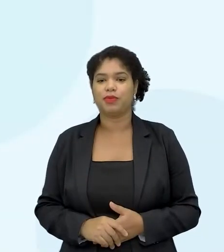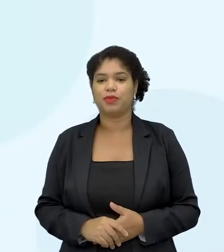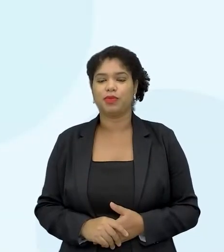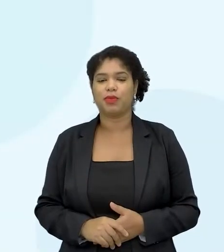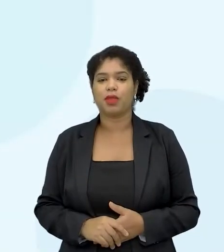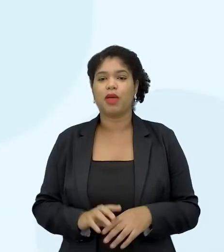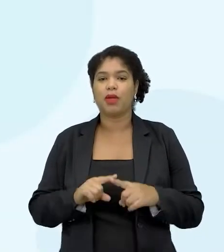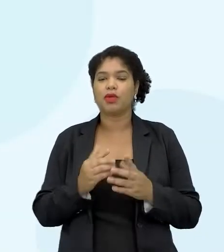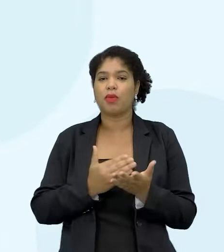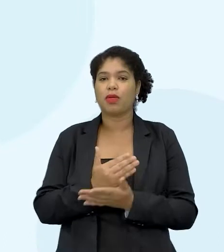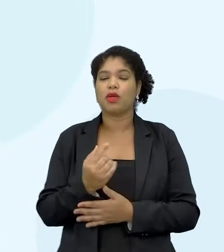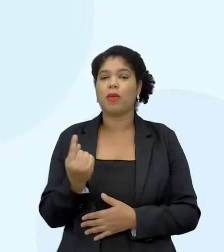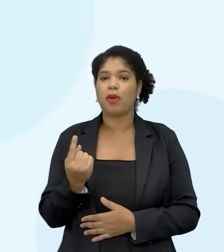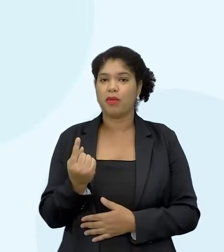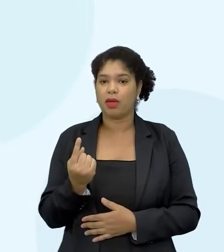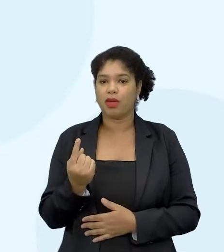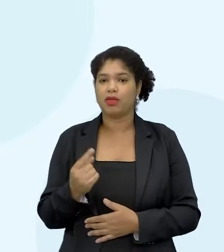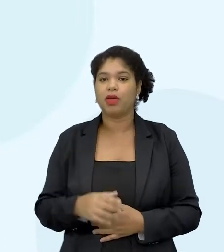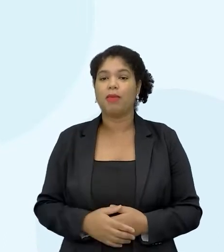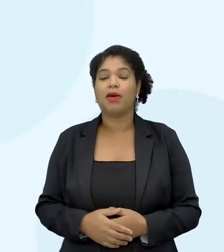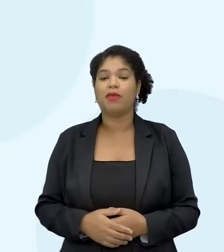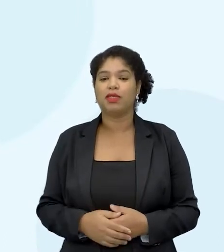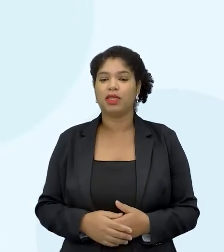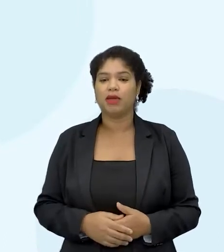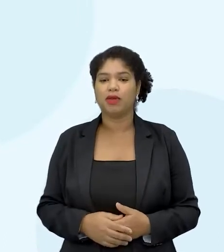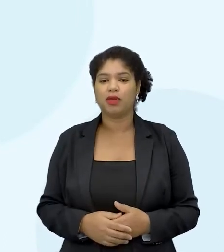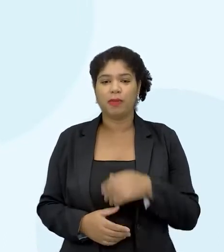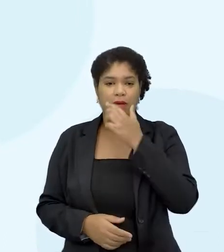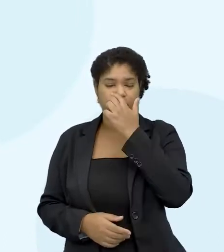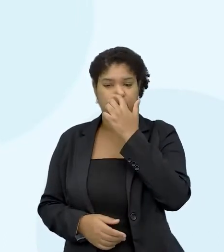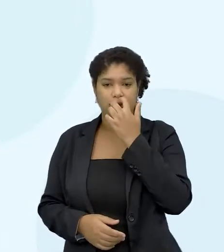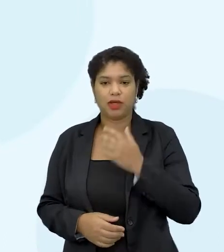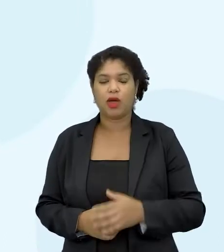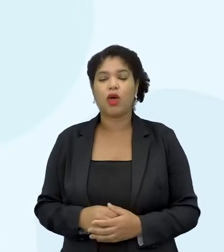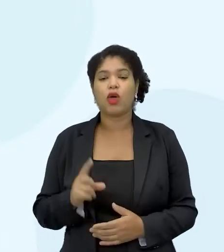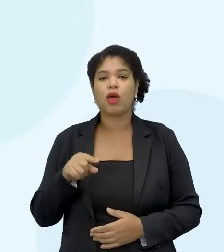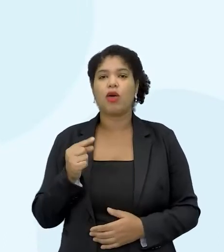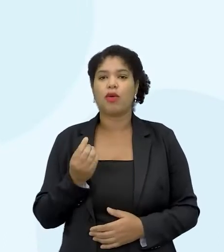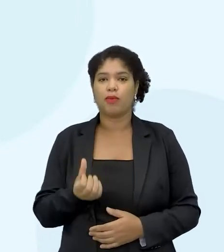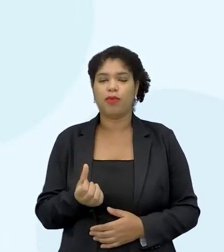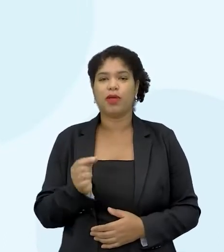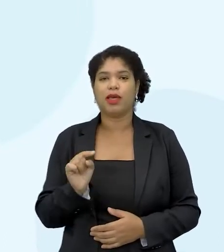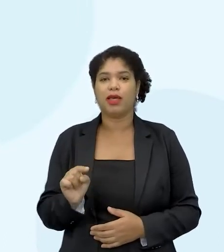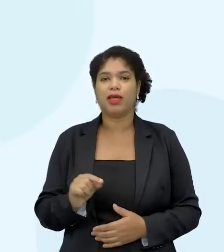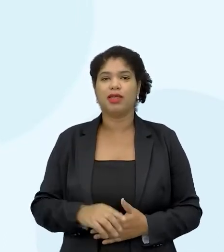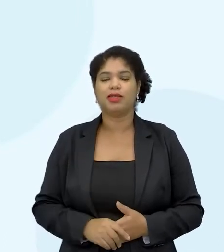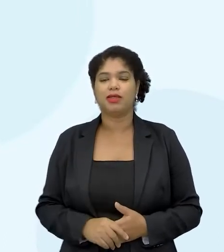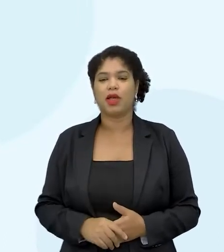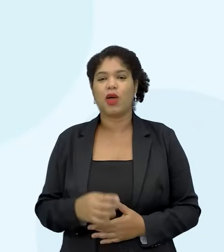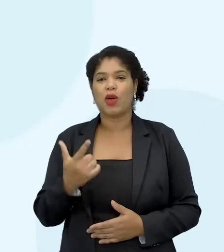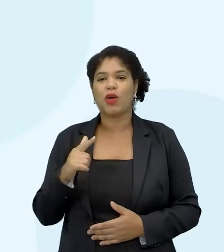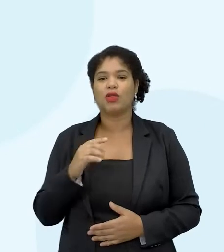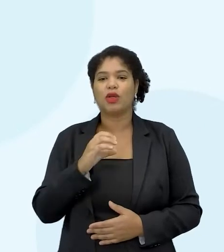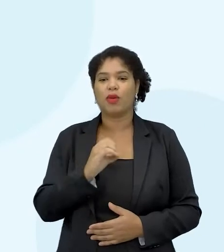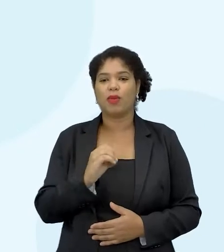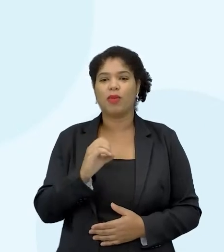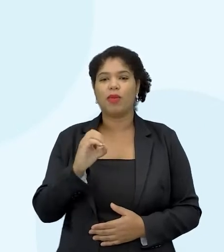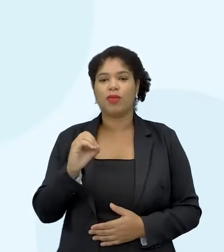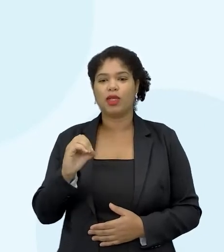aqui o primeiro pontinho. Eu coloquei essas bolas aí, mas é só um pontinho, tá? Essas bolinhas eu coloquei para